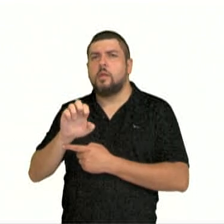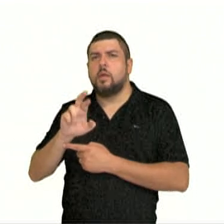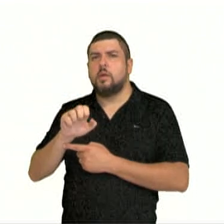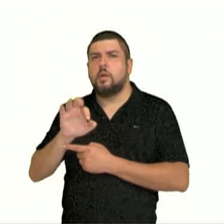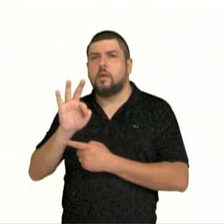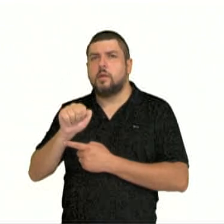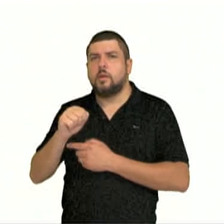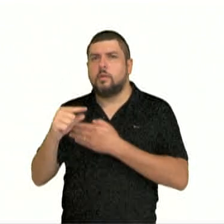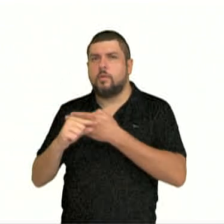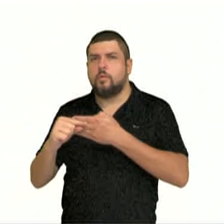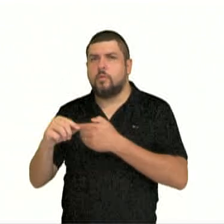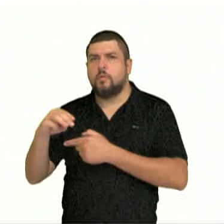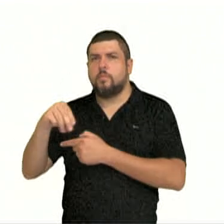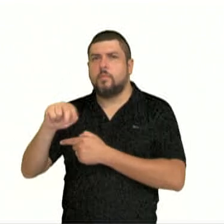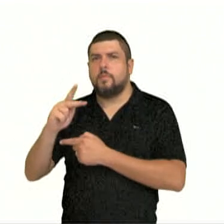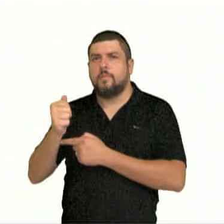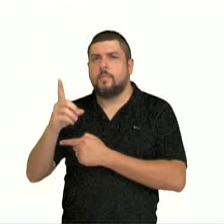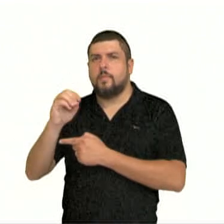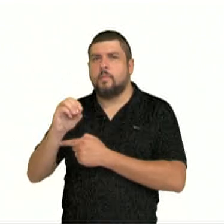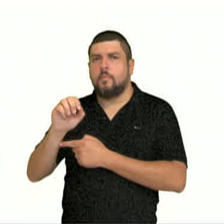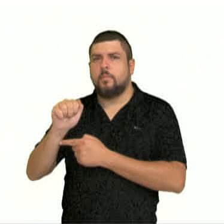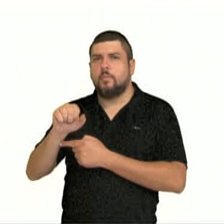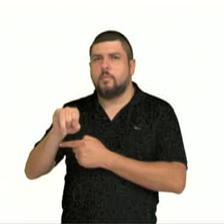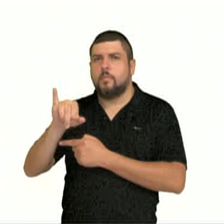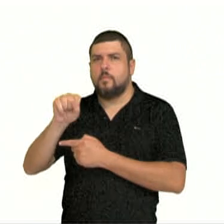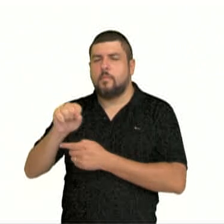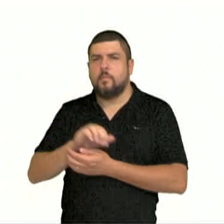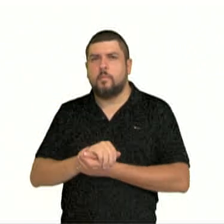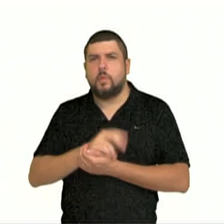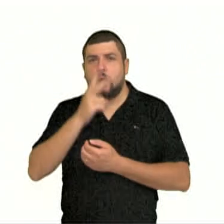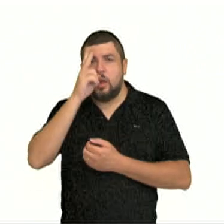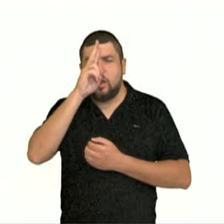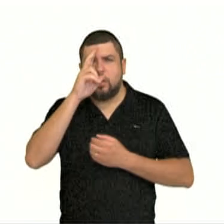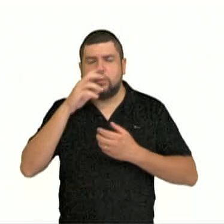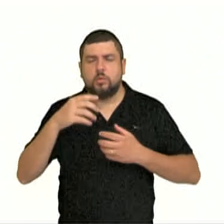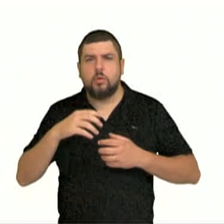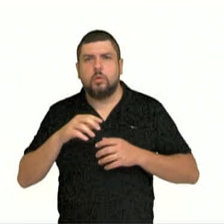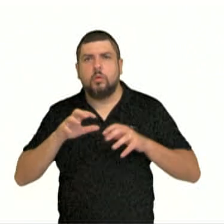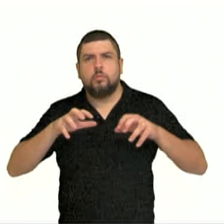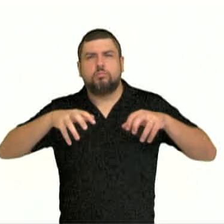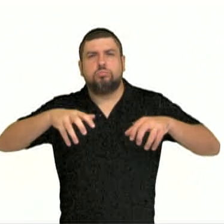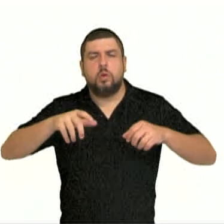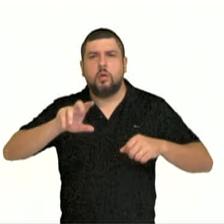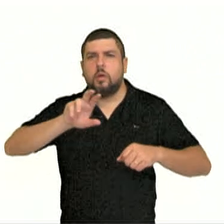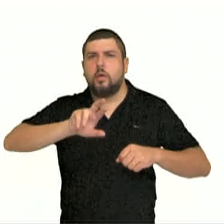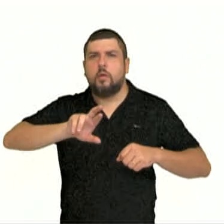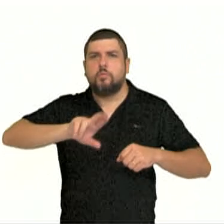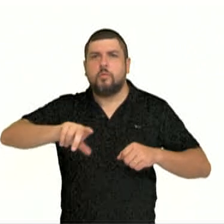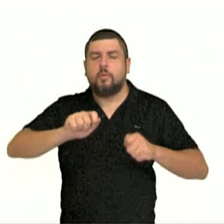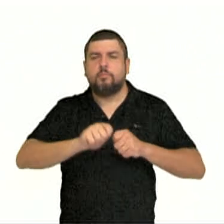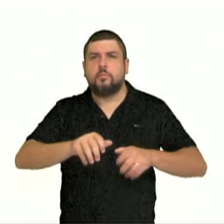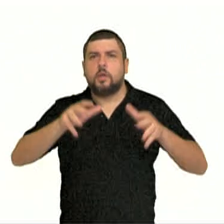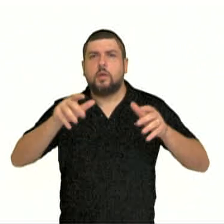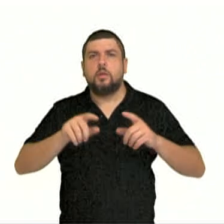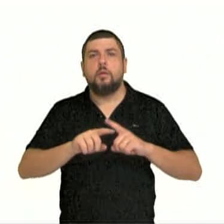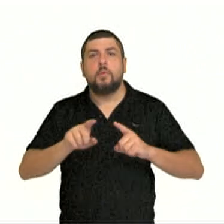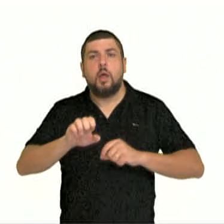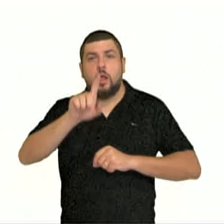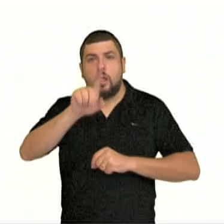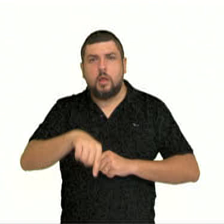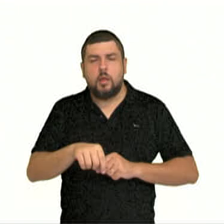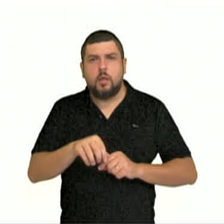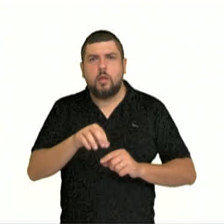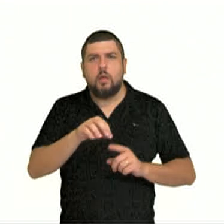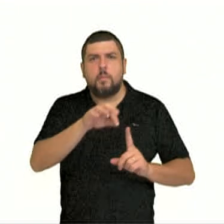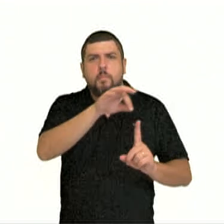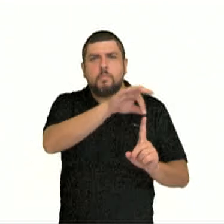respeito. Para mim, histórias de horror não são as que tratam de coisas sobrenaturais, mas as que nos aproximam dos piores